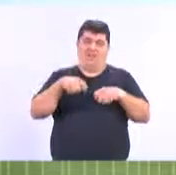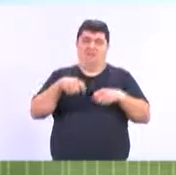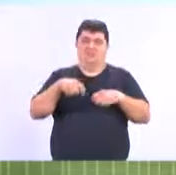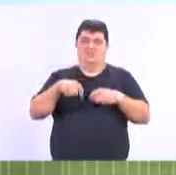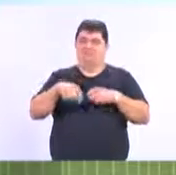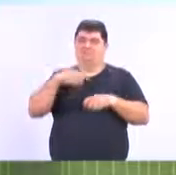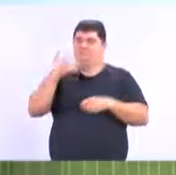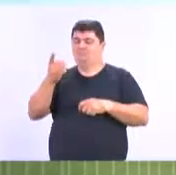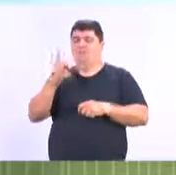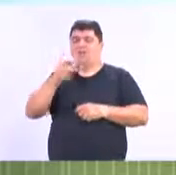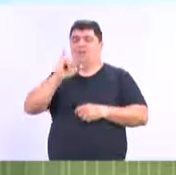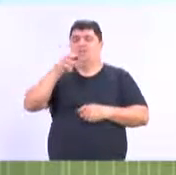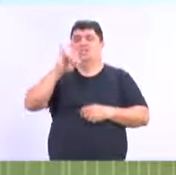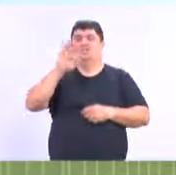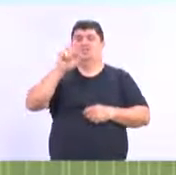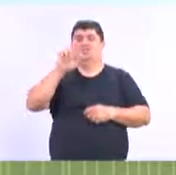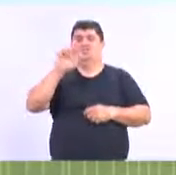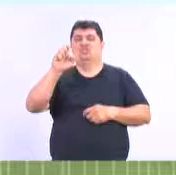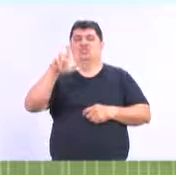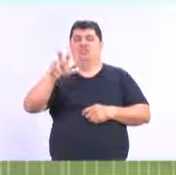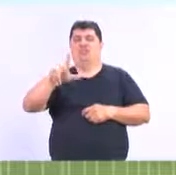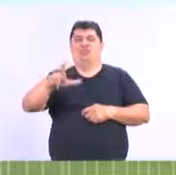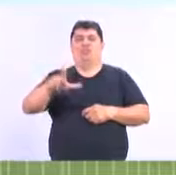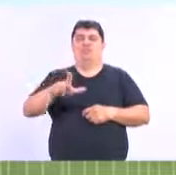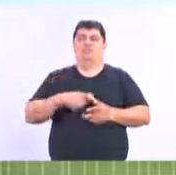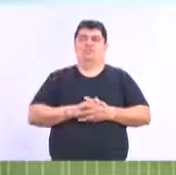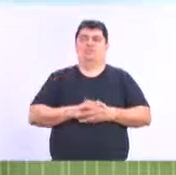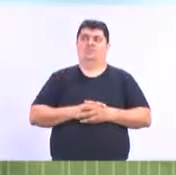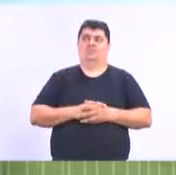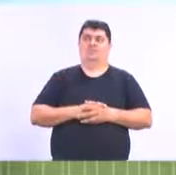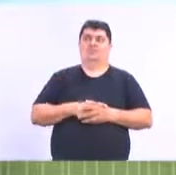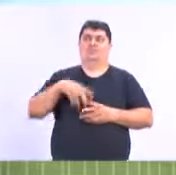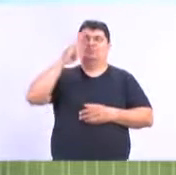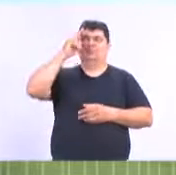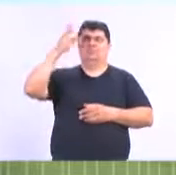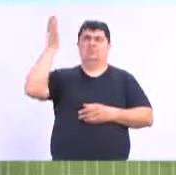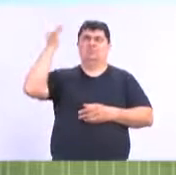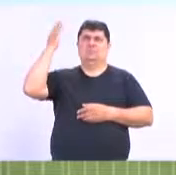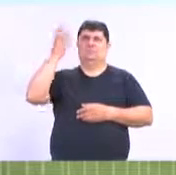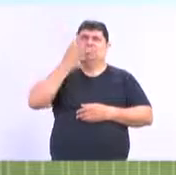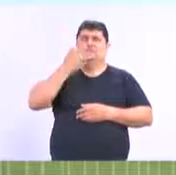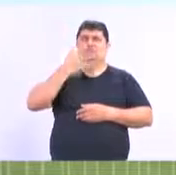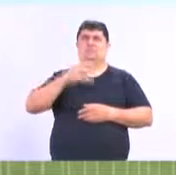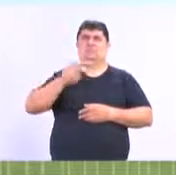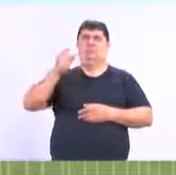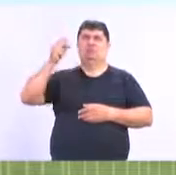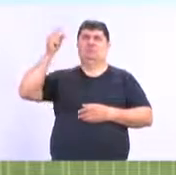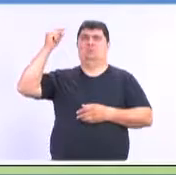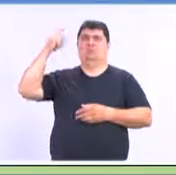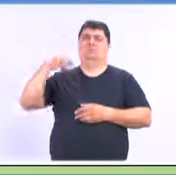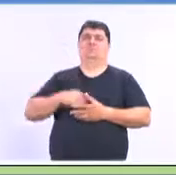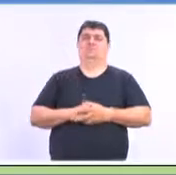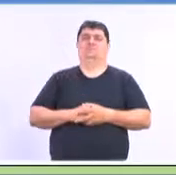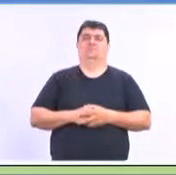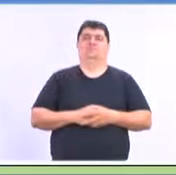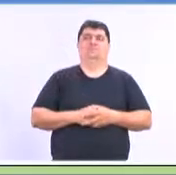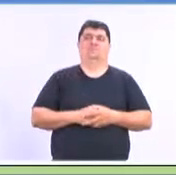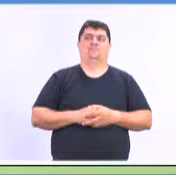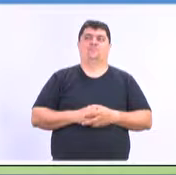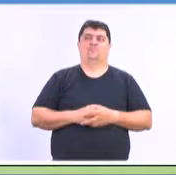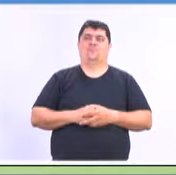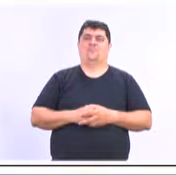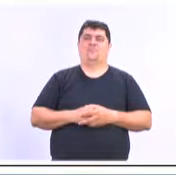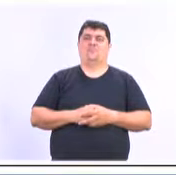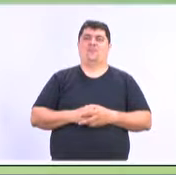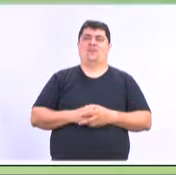não poder tocar. Muito bem observado pela professora Leila, mas eu fiz uma viagem no tempo agora, né? E muito tempo. Vamos lá